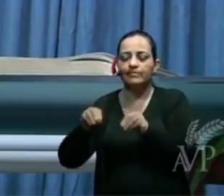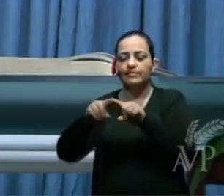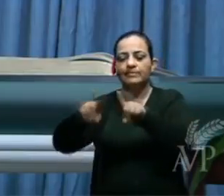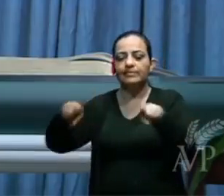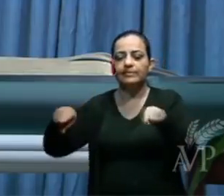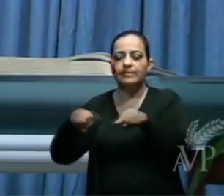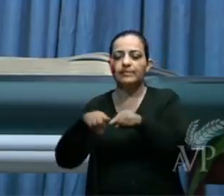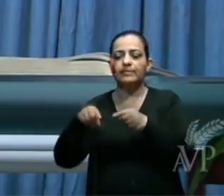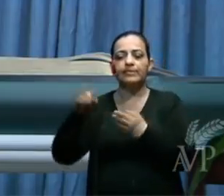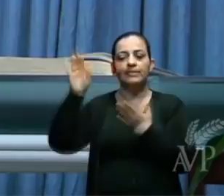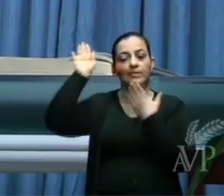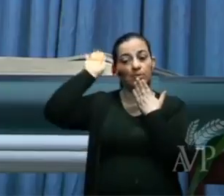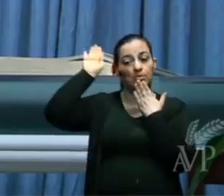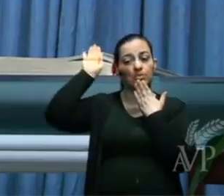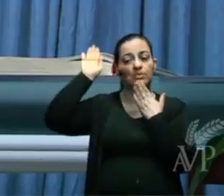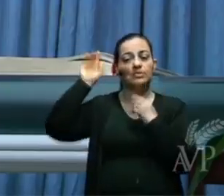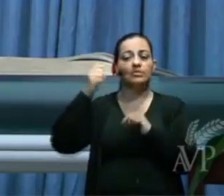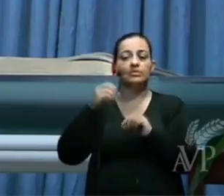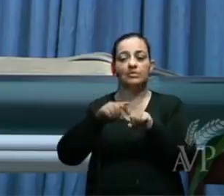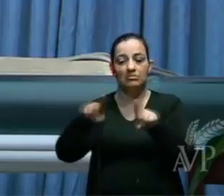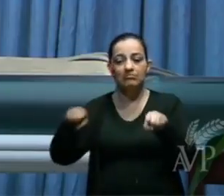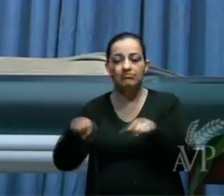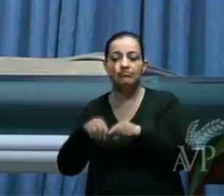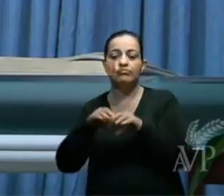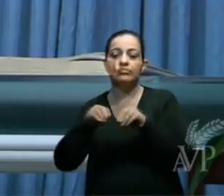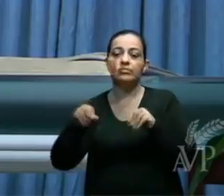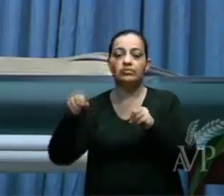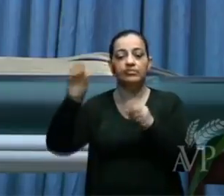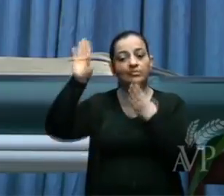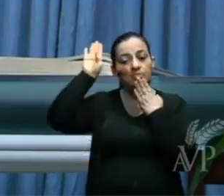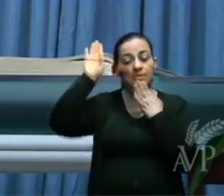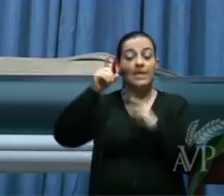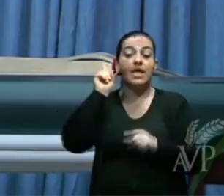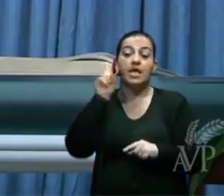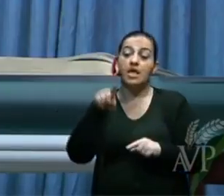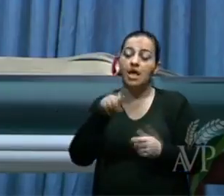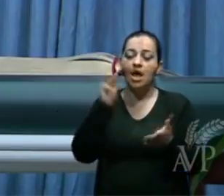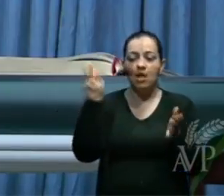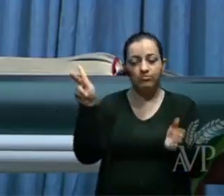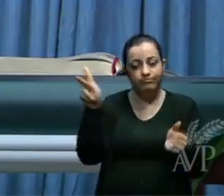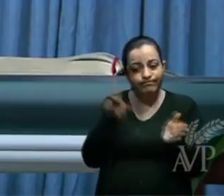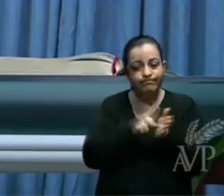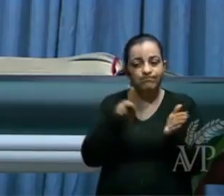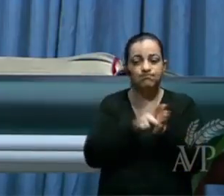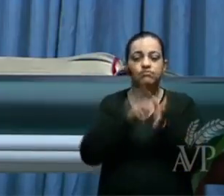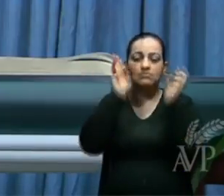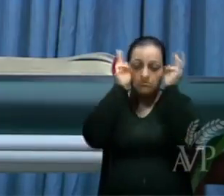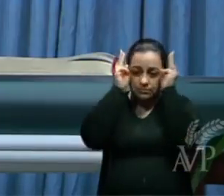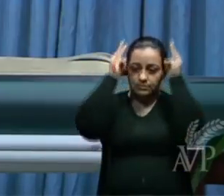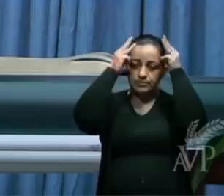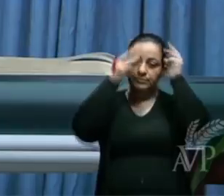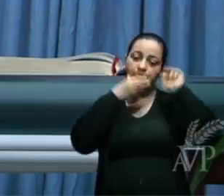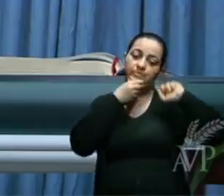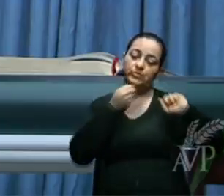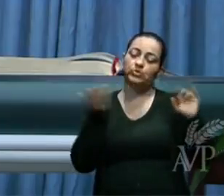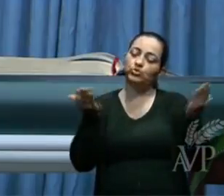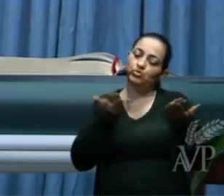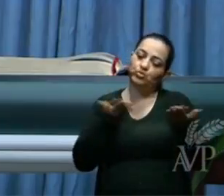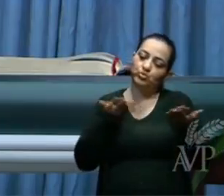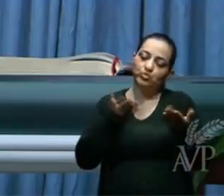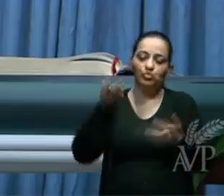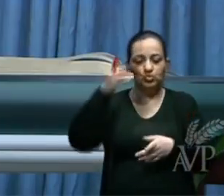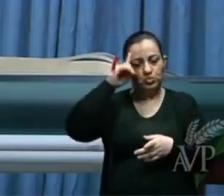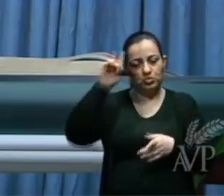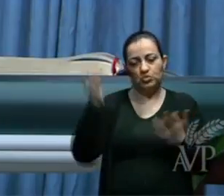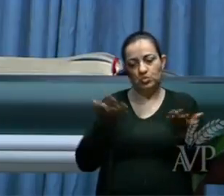não é noé foi a mensagem de moisés e hoje também nossos